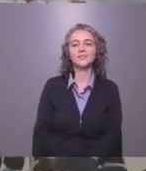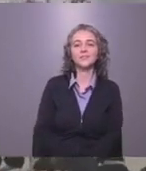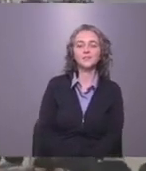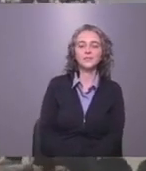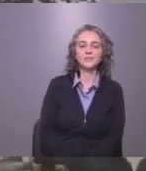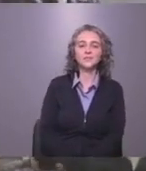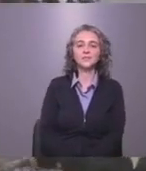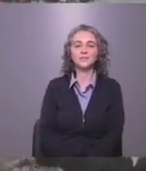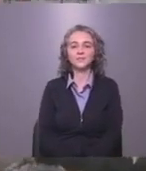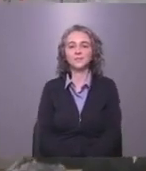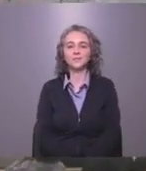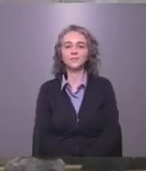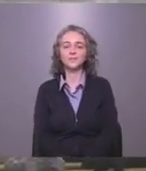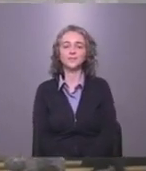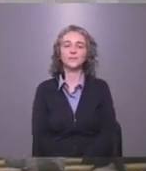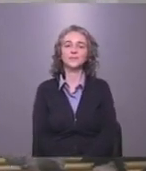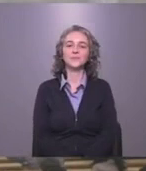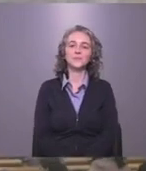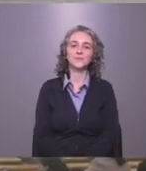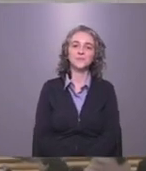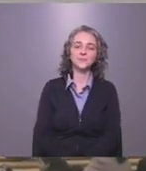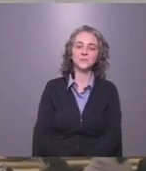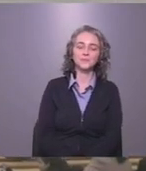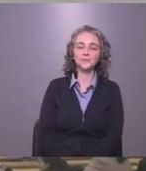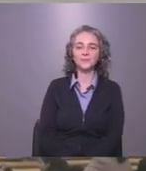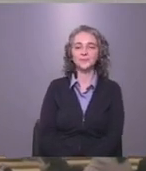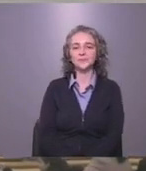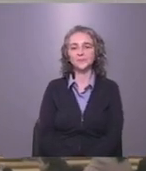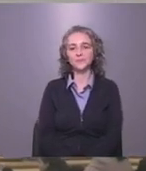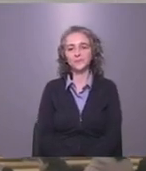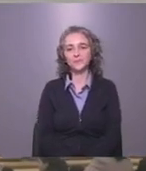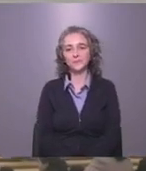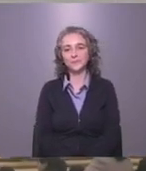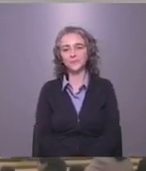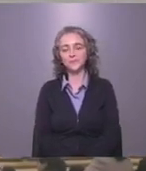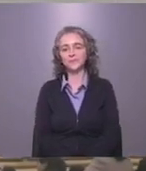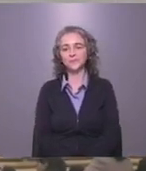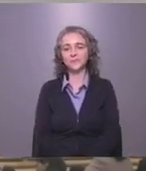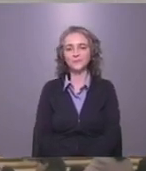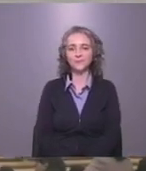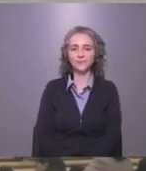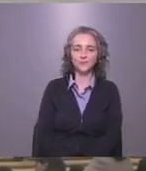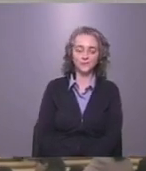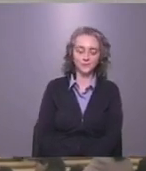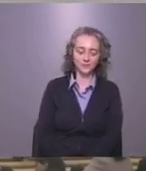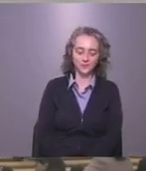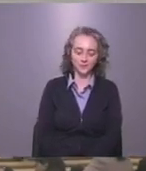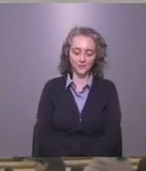Thank you.